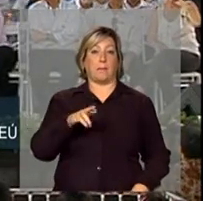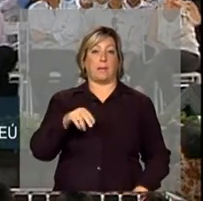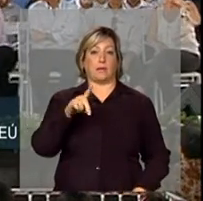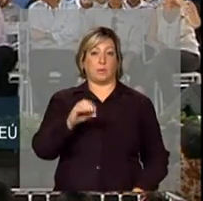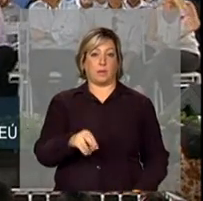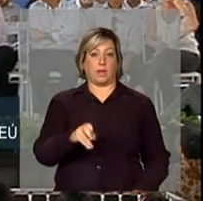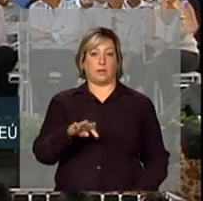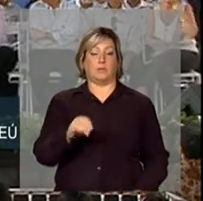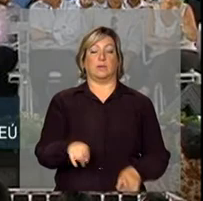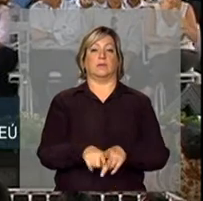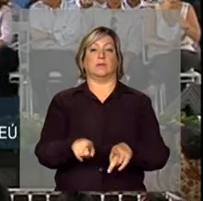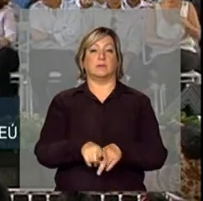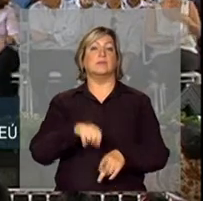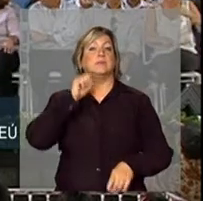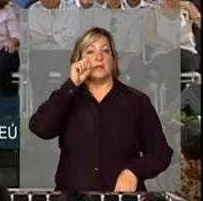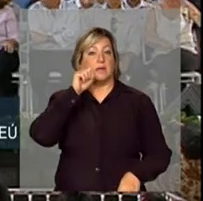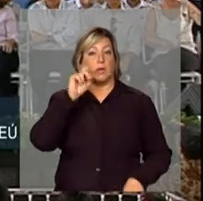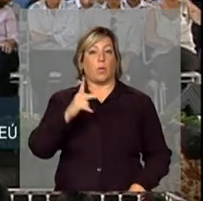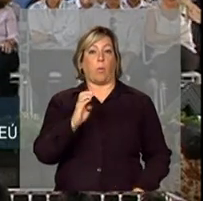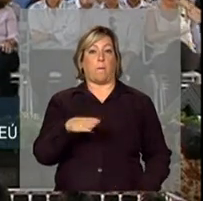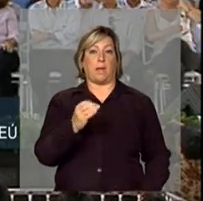Neto, senador Humberto Costa,